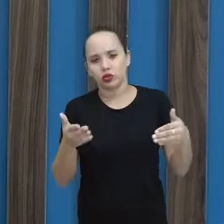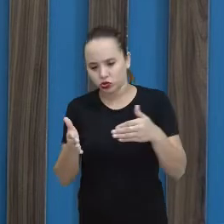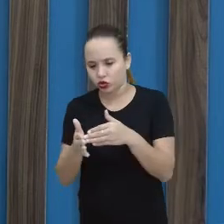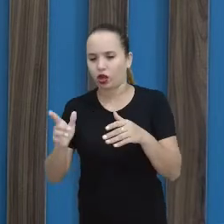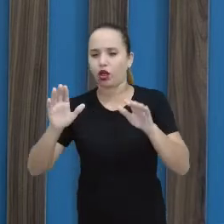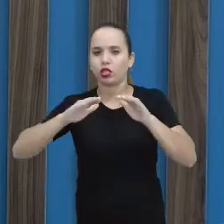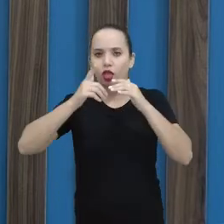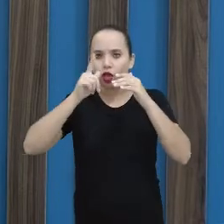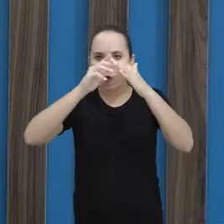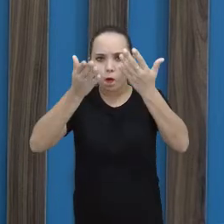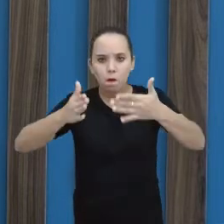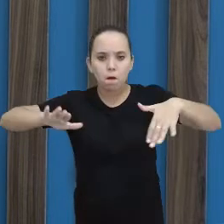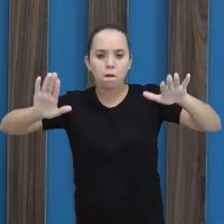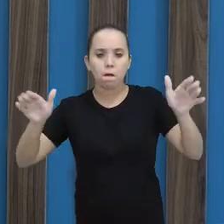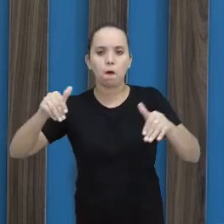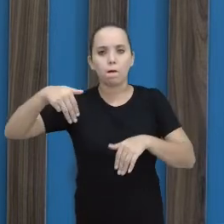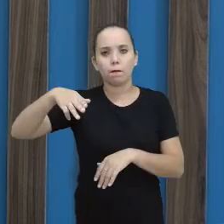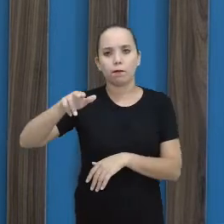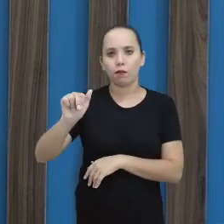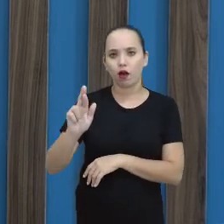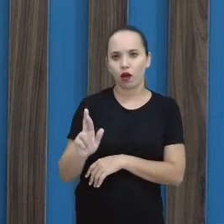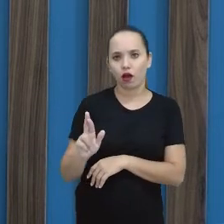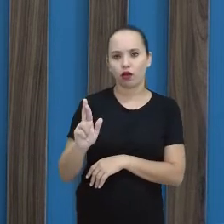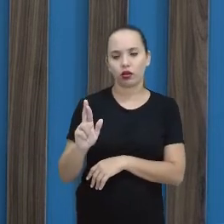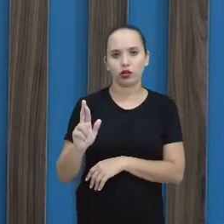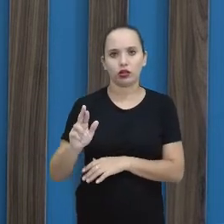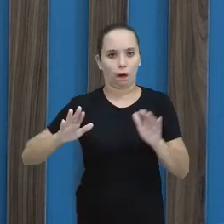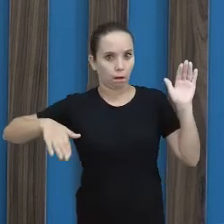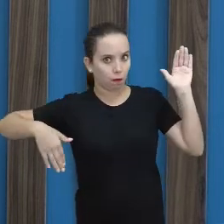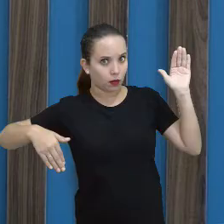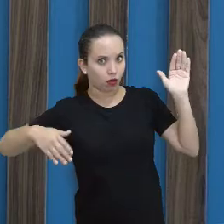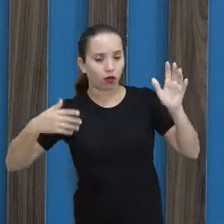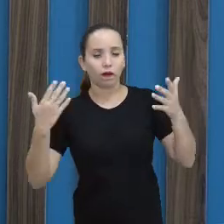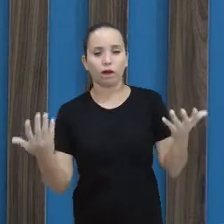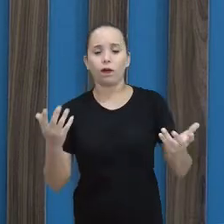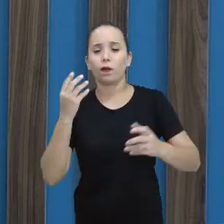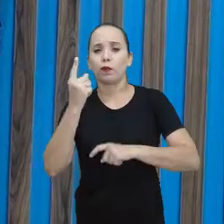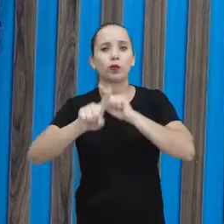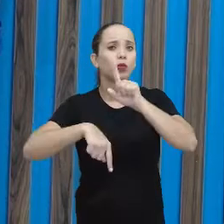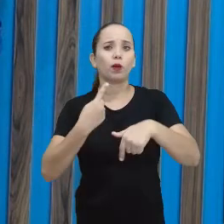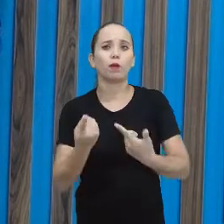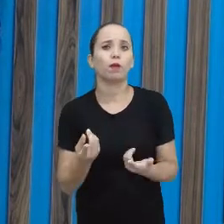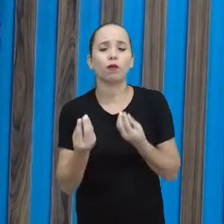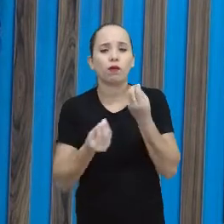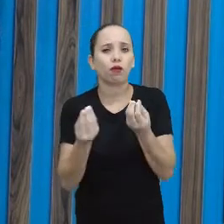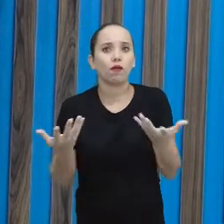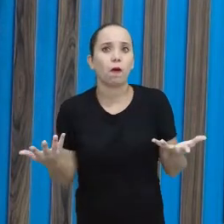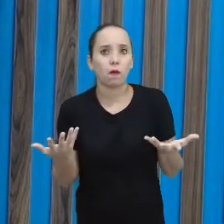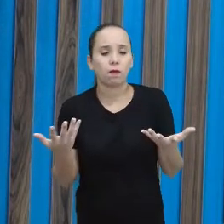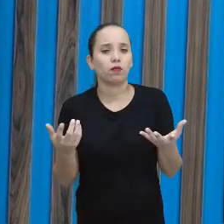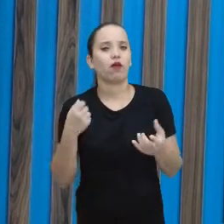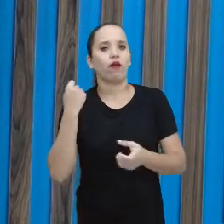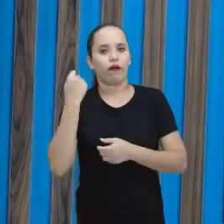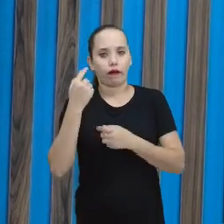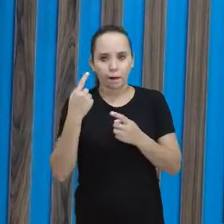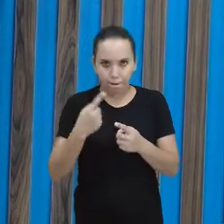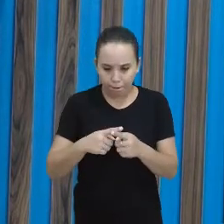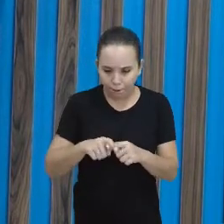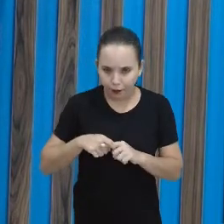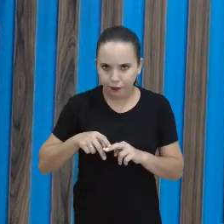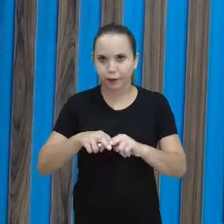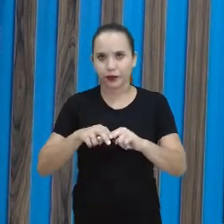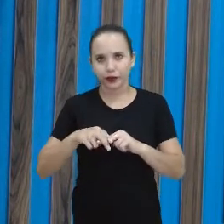No mar, gente. Então, ó, desagou no mar. Depois ninguém sabe por que acontece aquela história